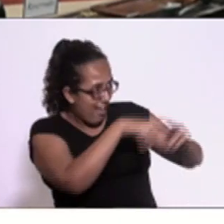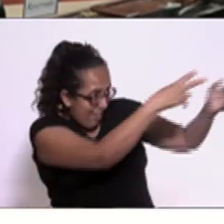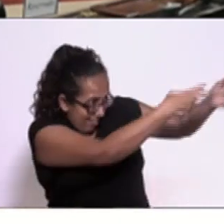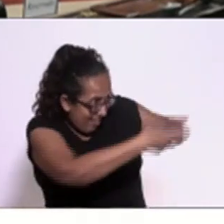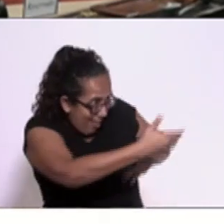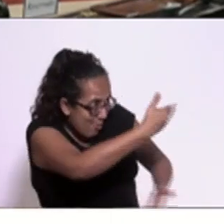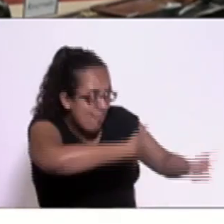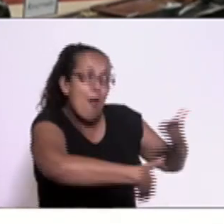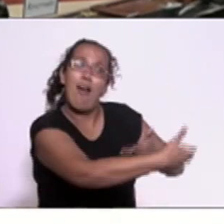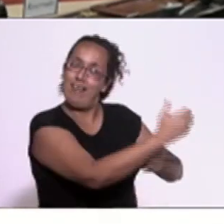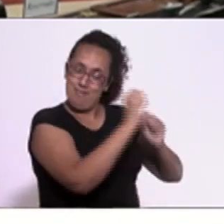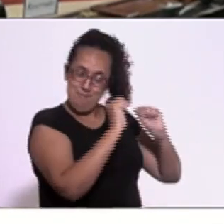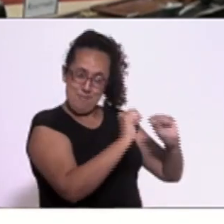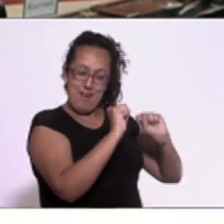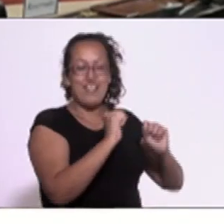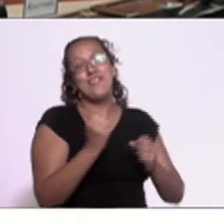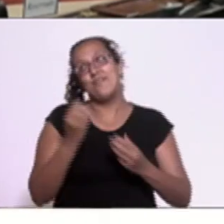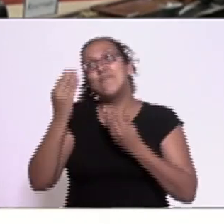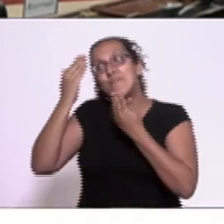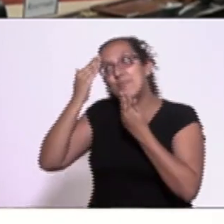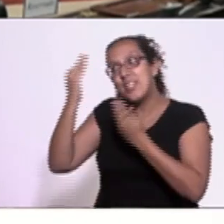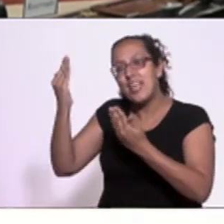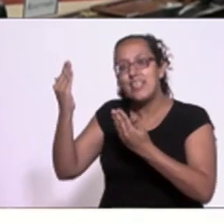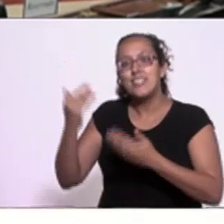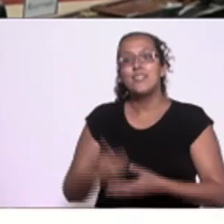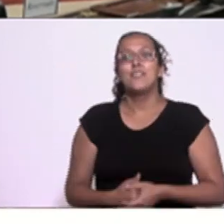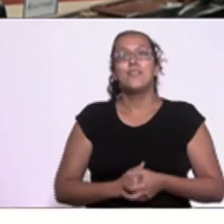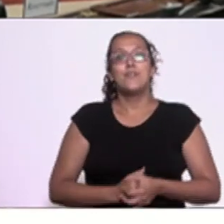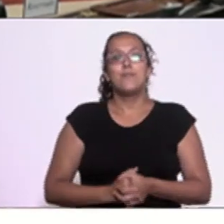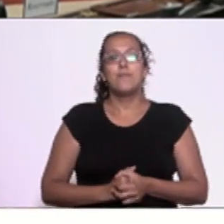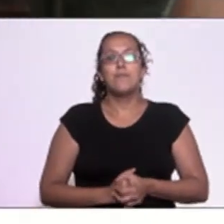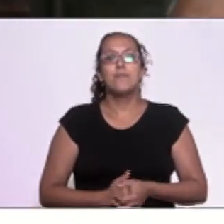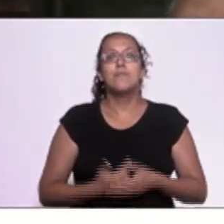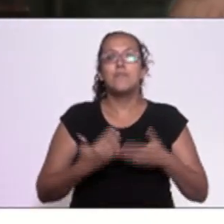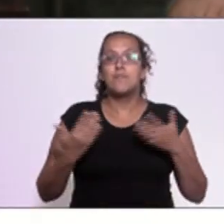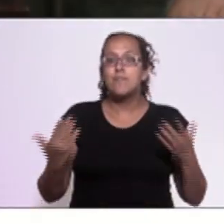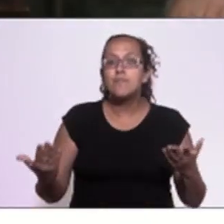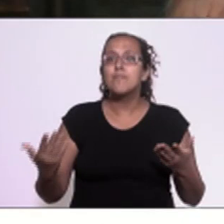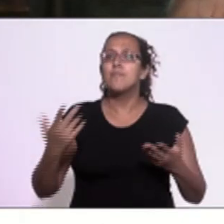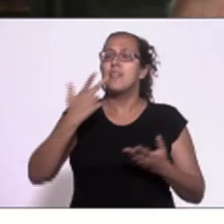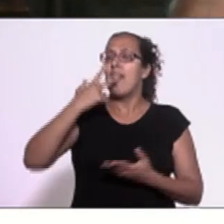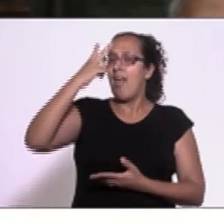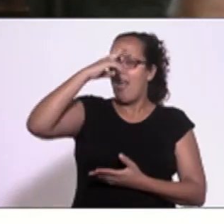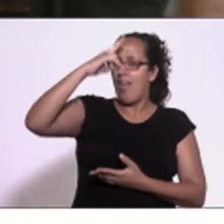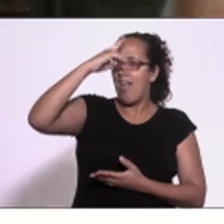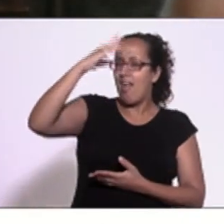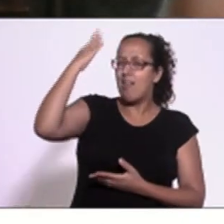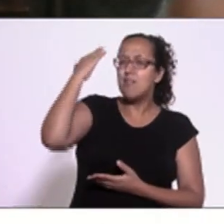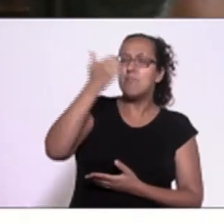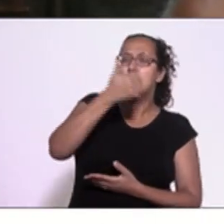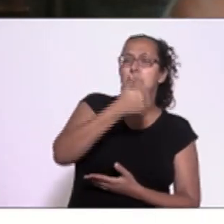uma honra. Muito obrigado. Para dar um sabor de época, de